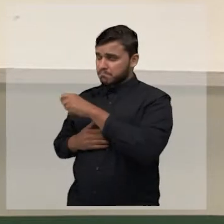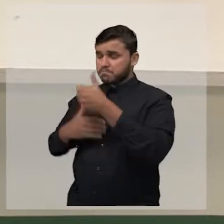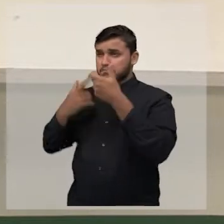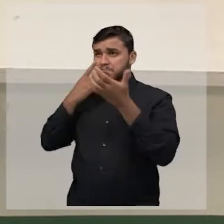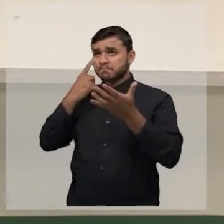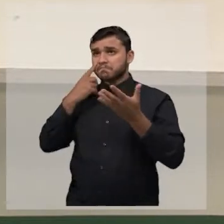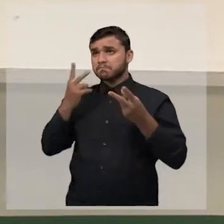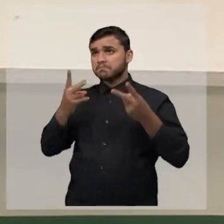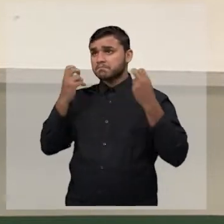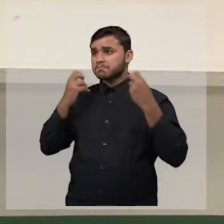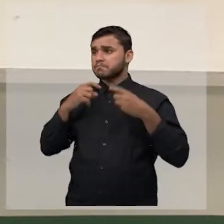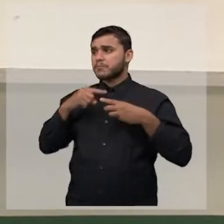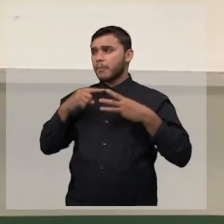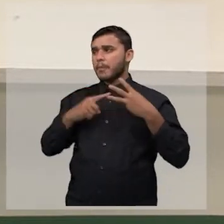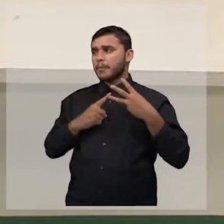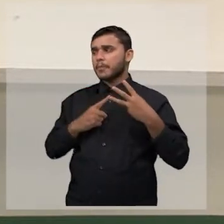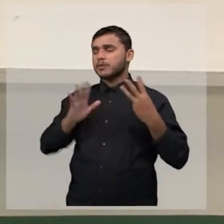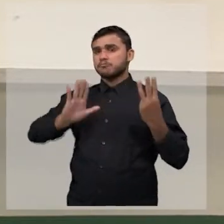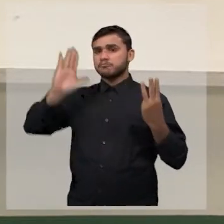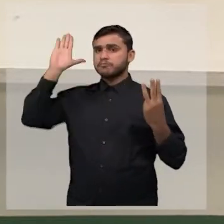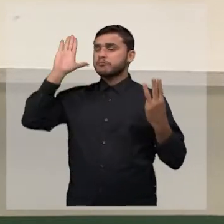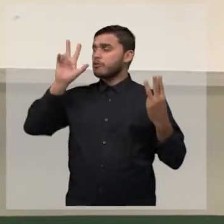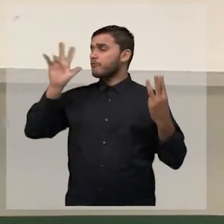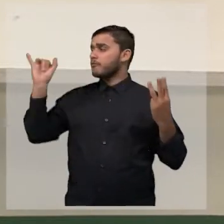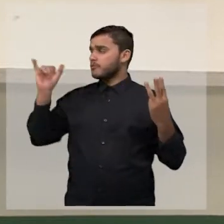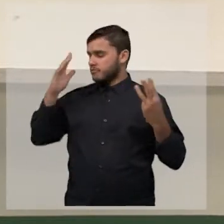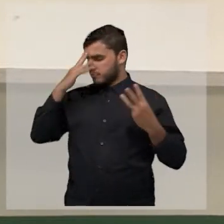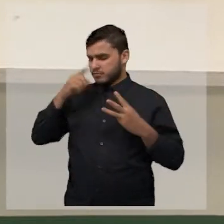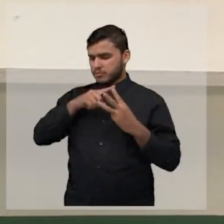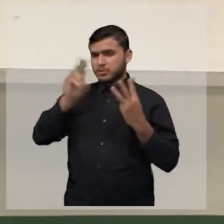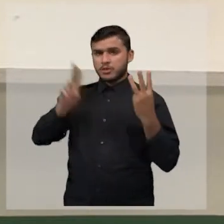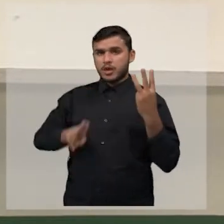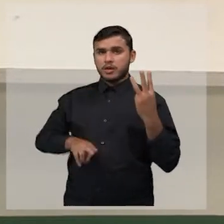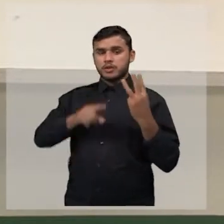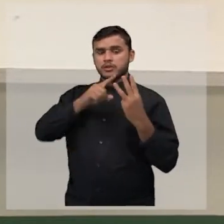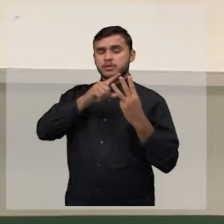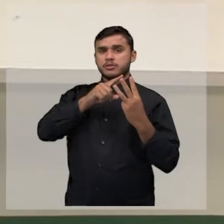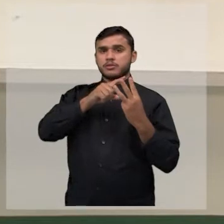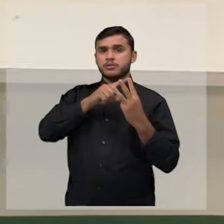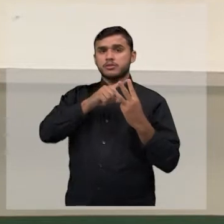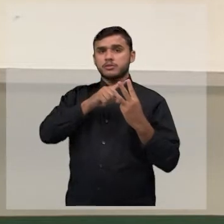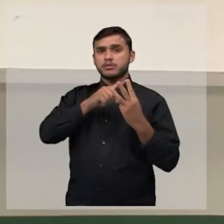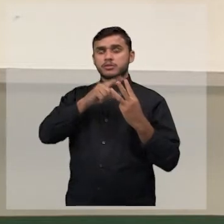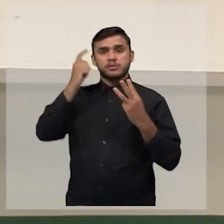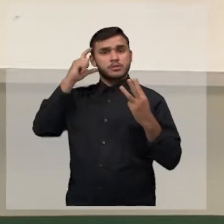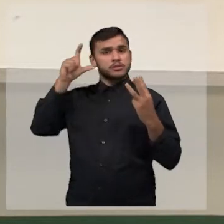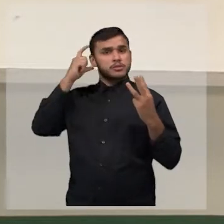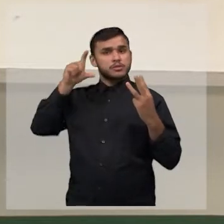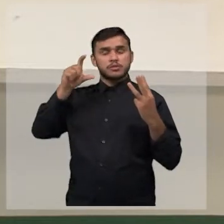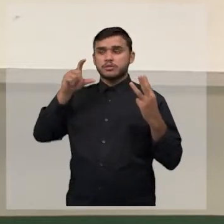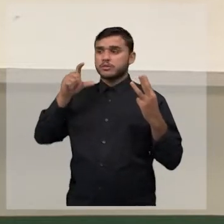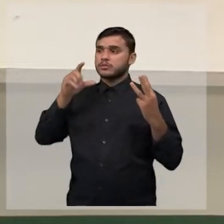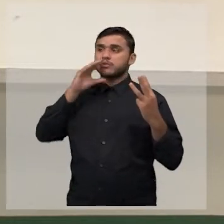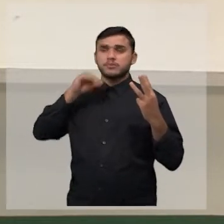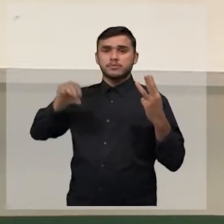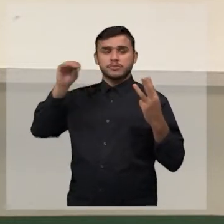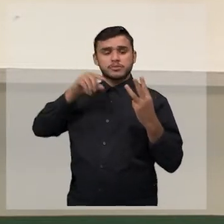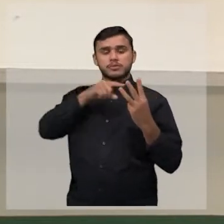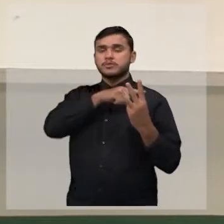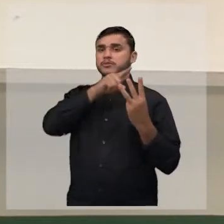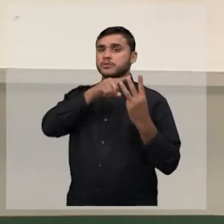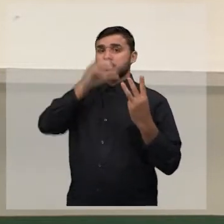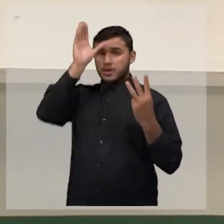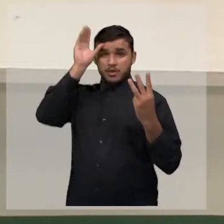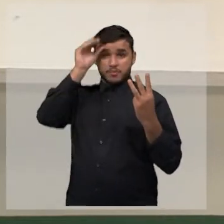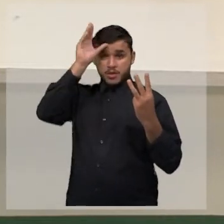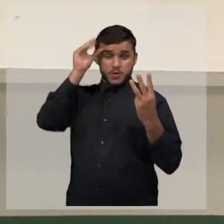Você tem 3 blocos bem constituídos. Taxistas, ciristas e cidistas, camilistas e do outro